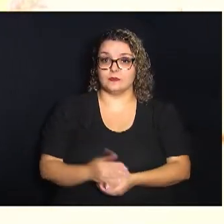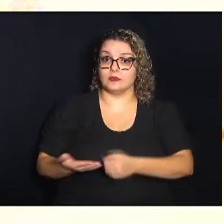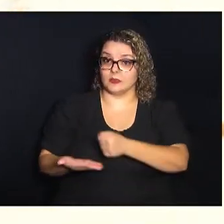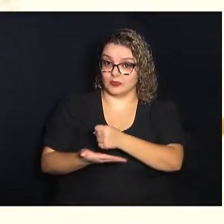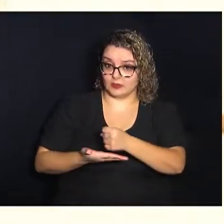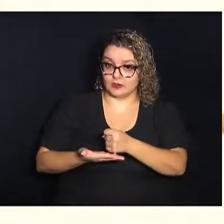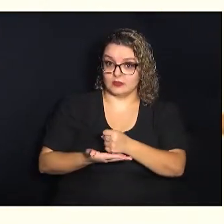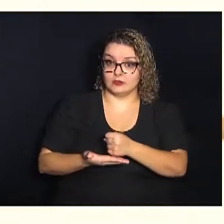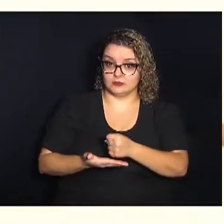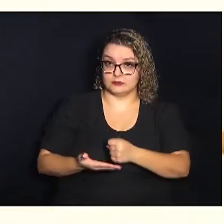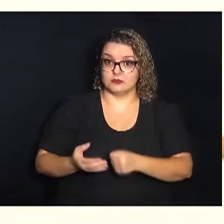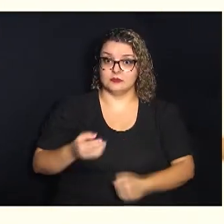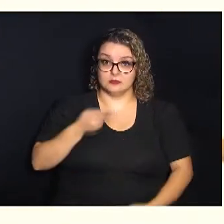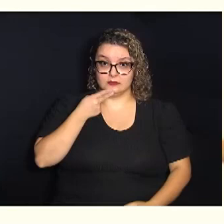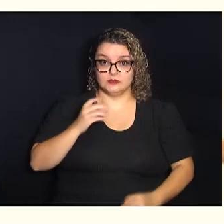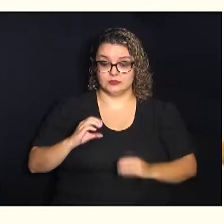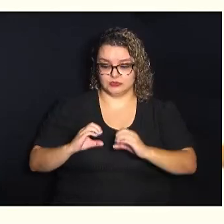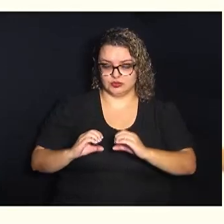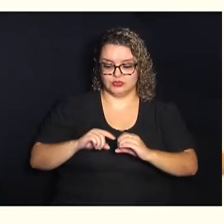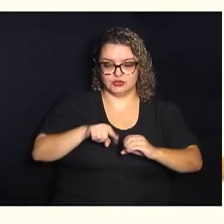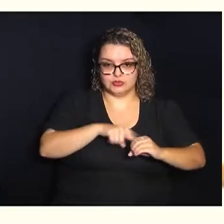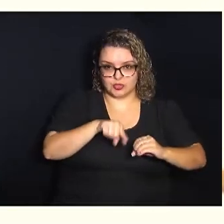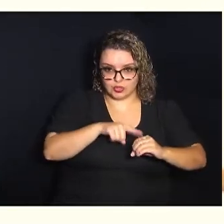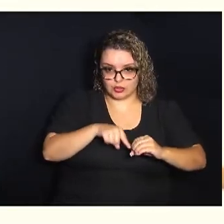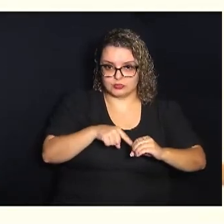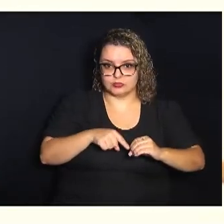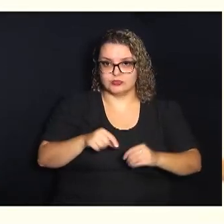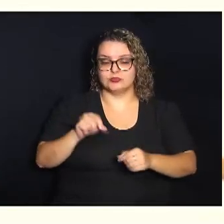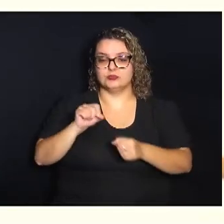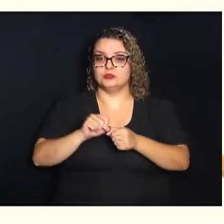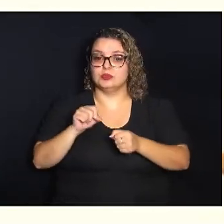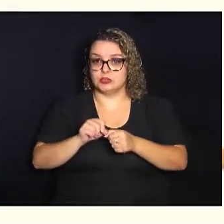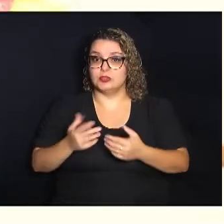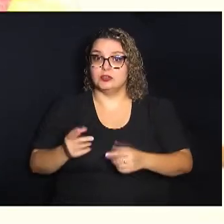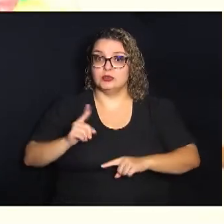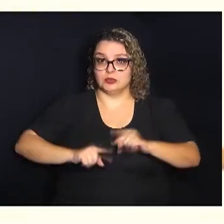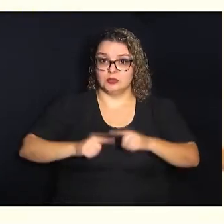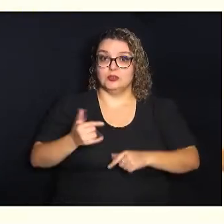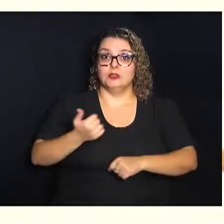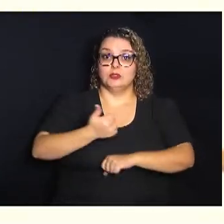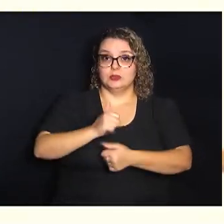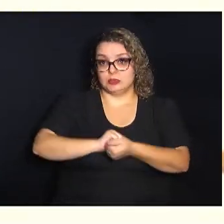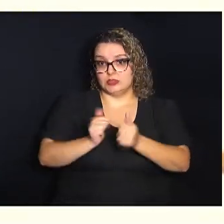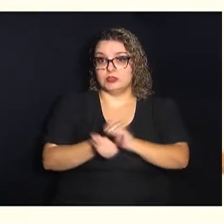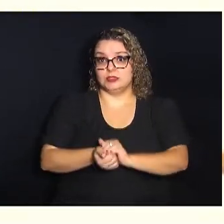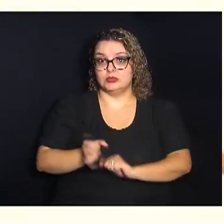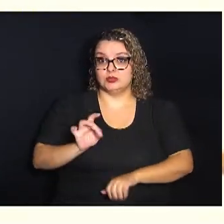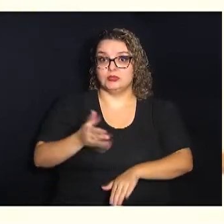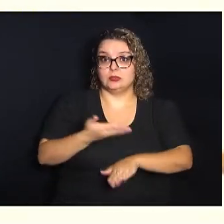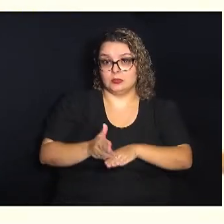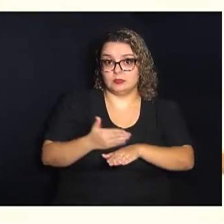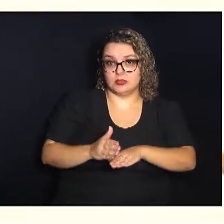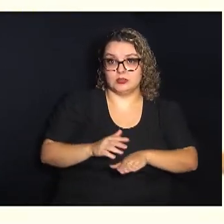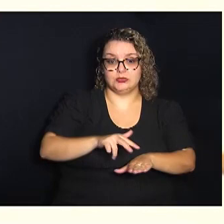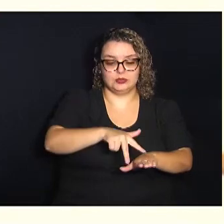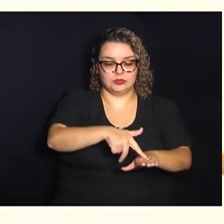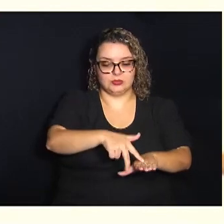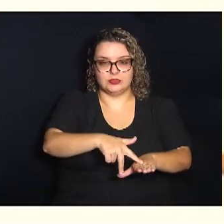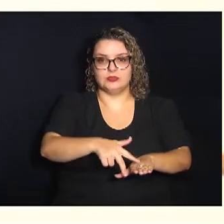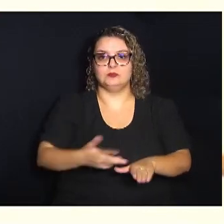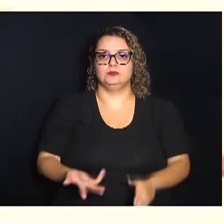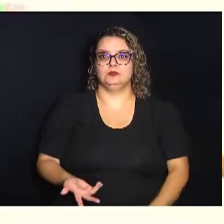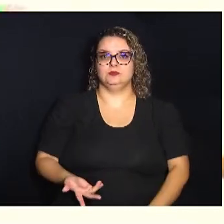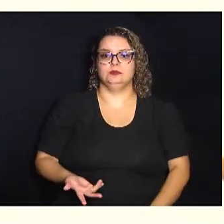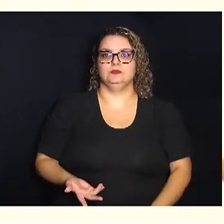a gente falou de roda, né? Que ela realmente foi um material adaptado só para a prática do skate, para